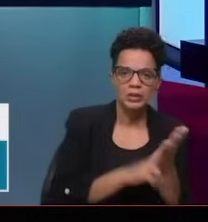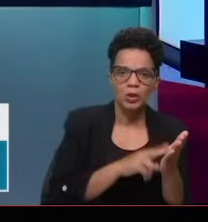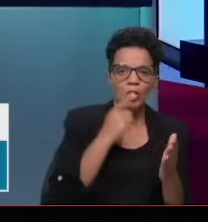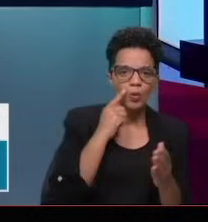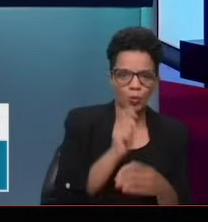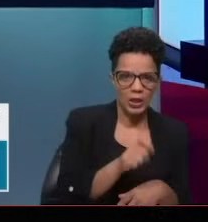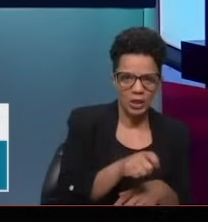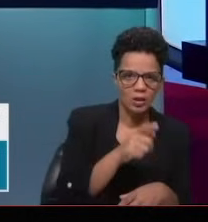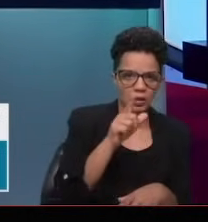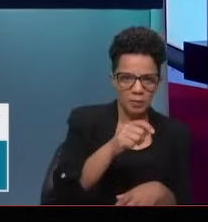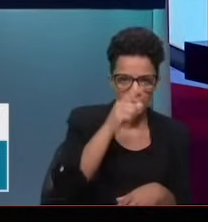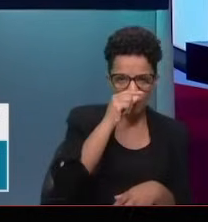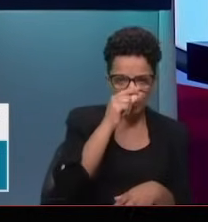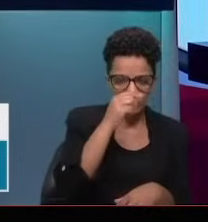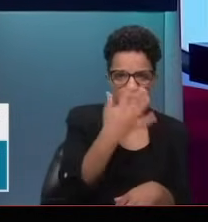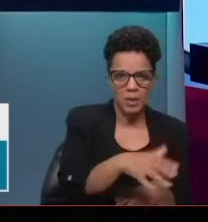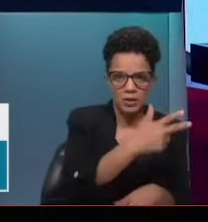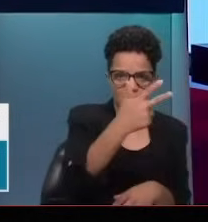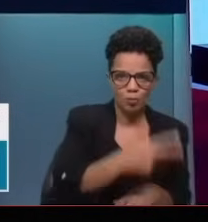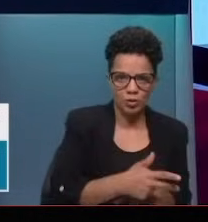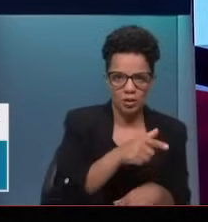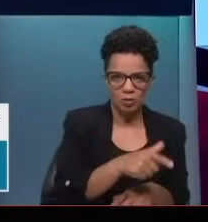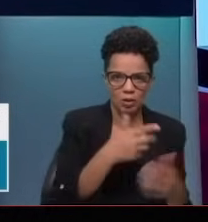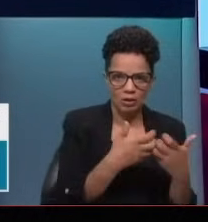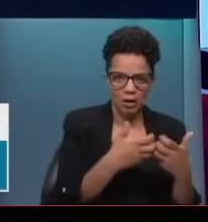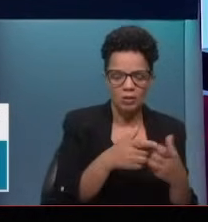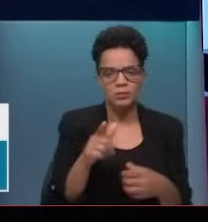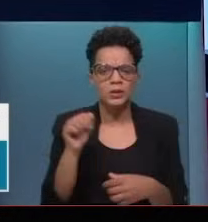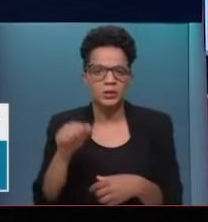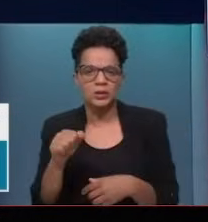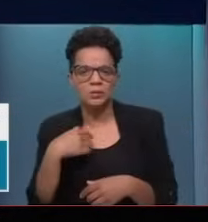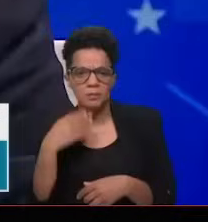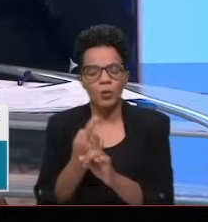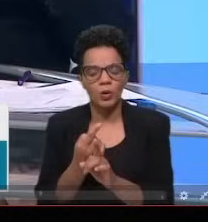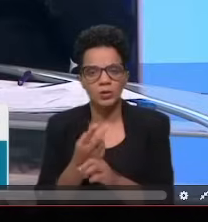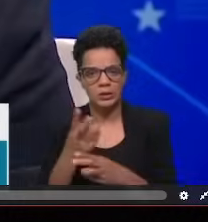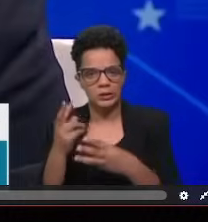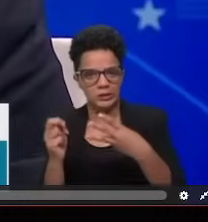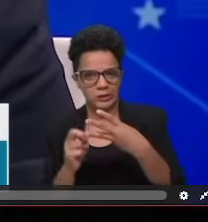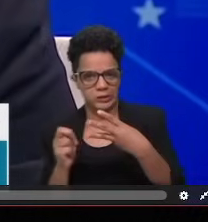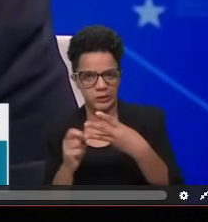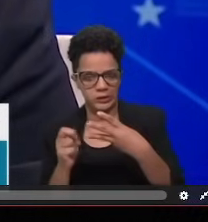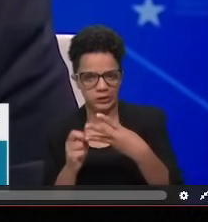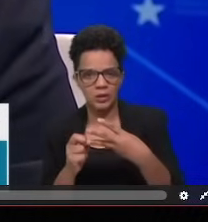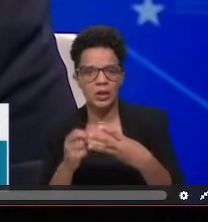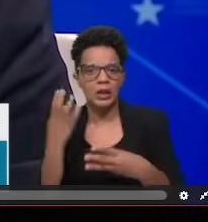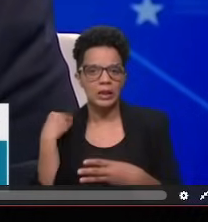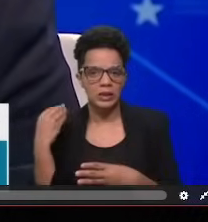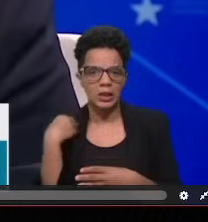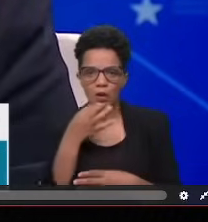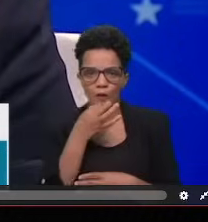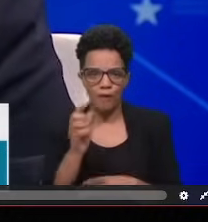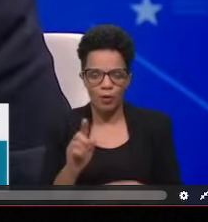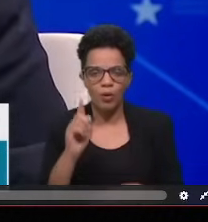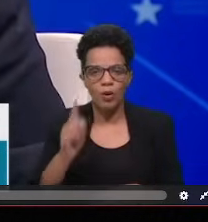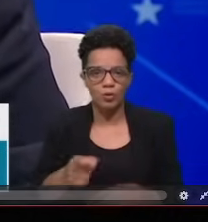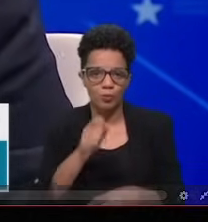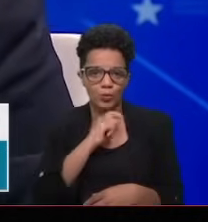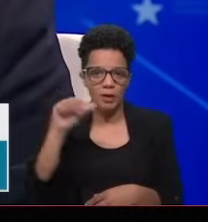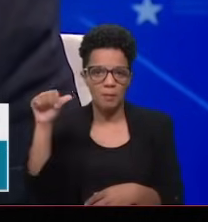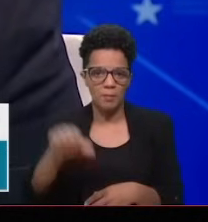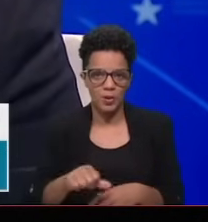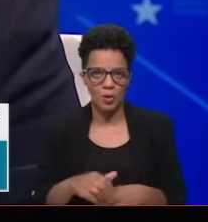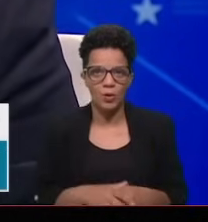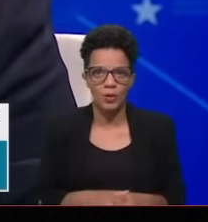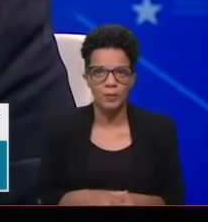ucraniano e de que Putin é que errou totalmente neste neste conflito não eu sim eu acho que ele fez um um que Cira Martins não ficou que é talvez Pior